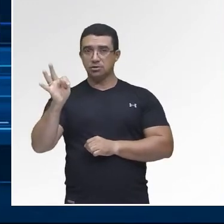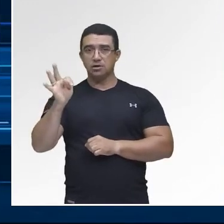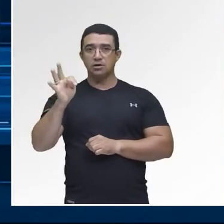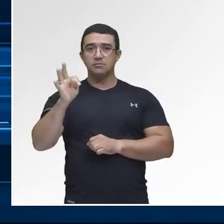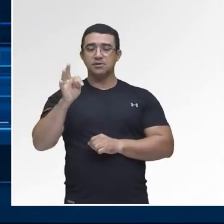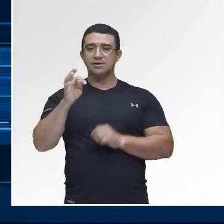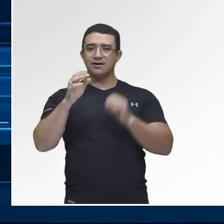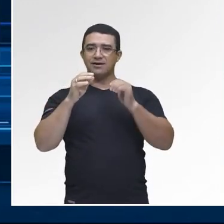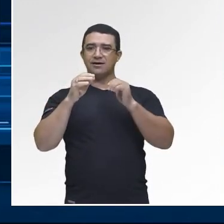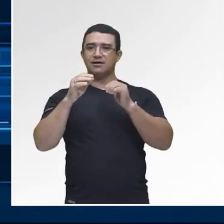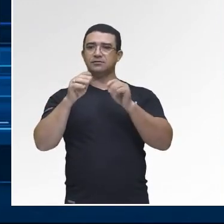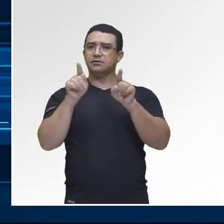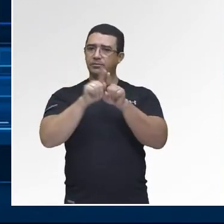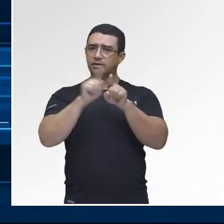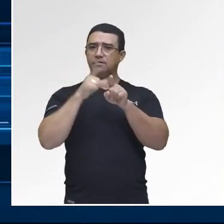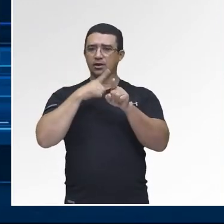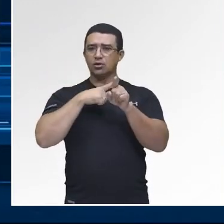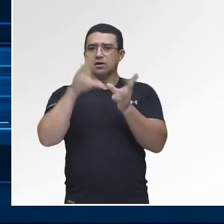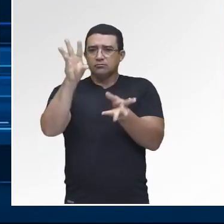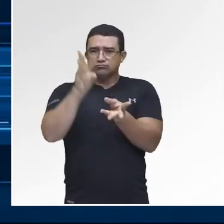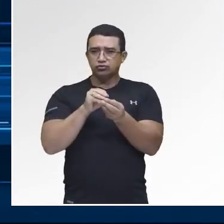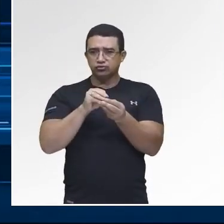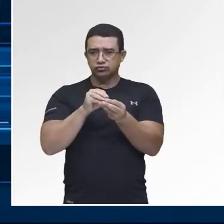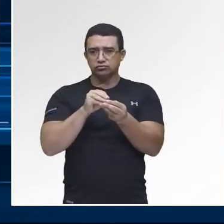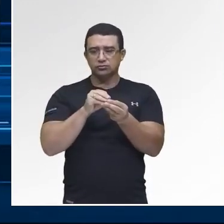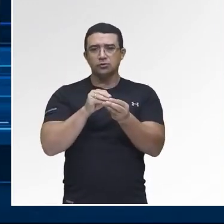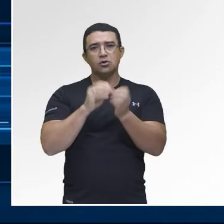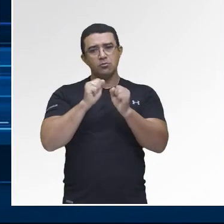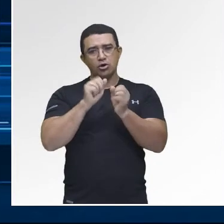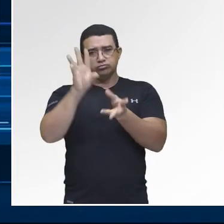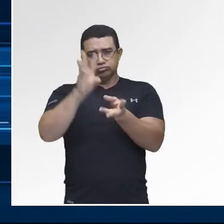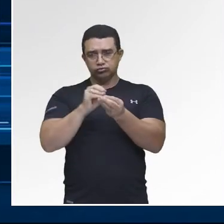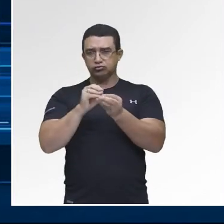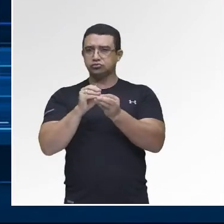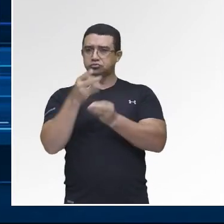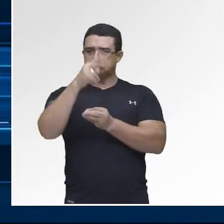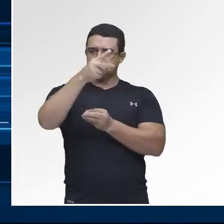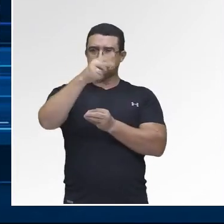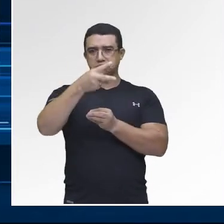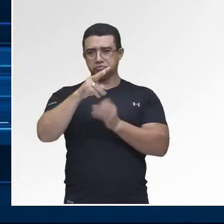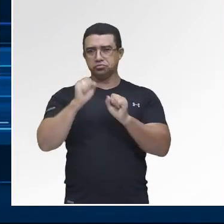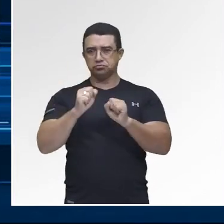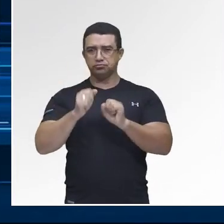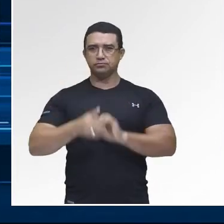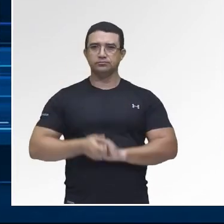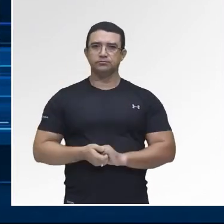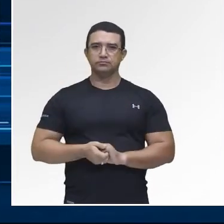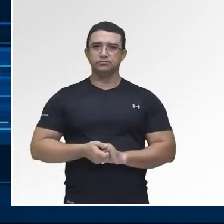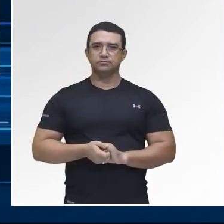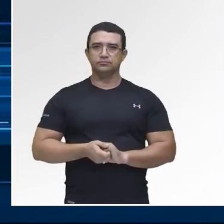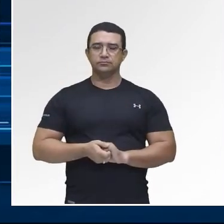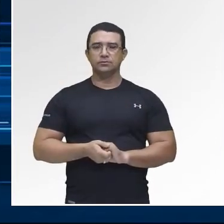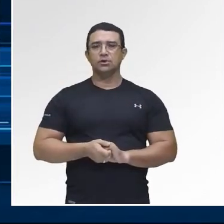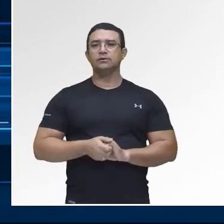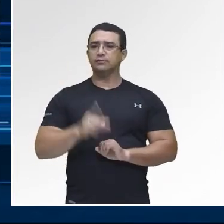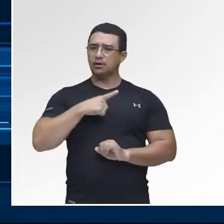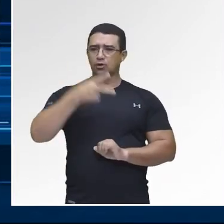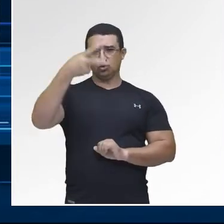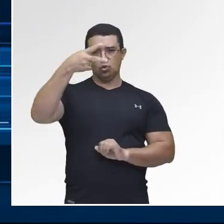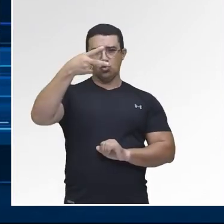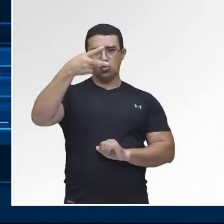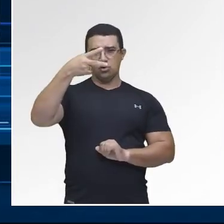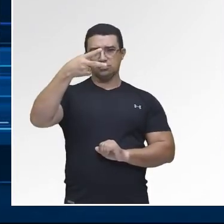da de cima, e aqui eu tenho hasn't, que é a abreviação também de has not, tá? Então, há duas formas